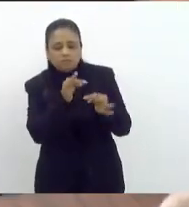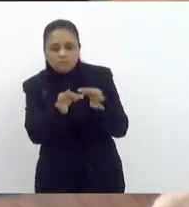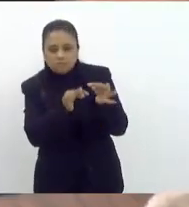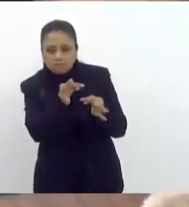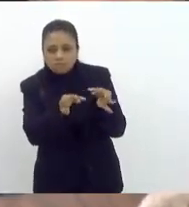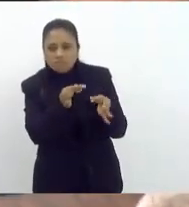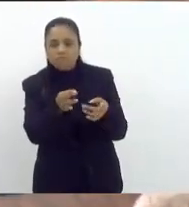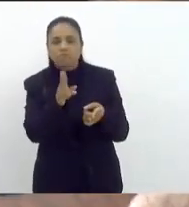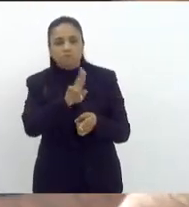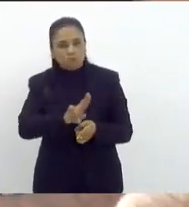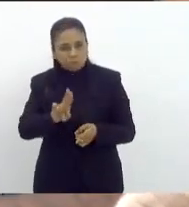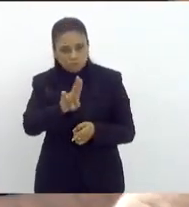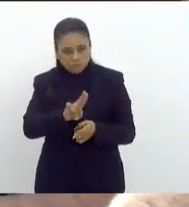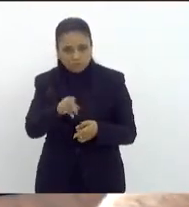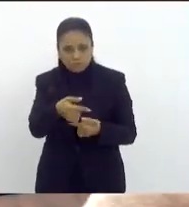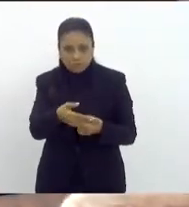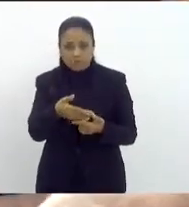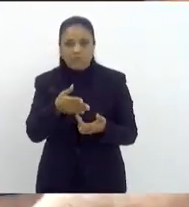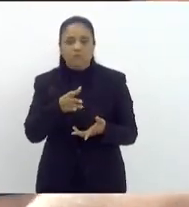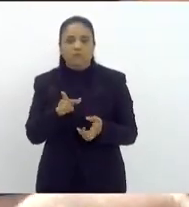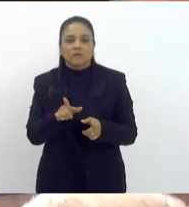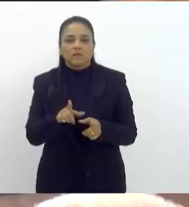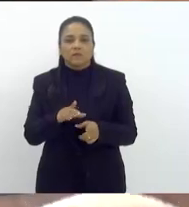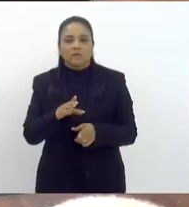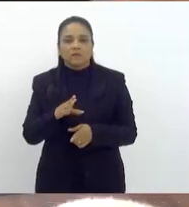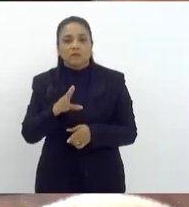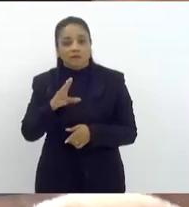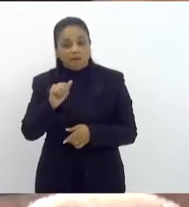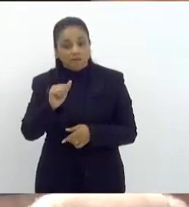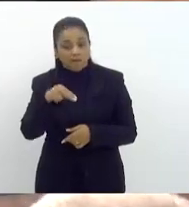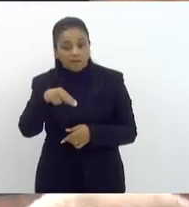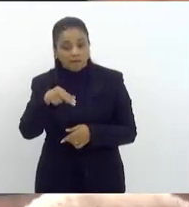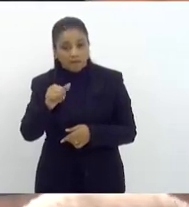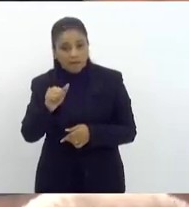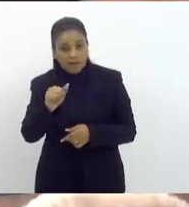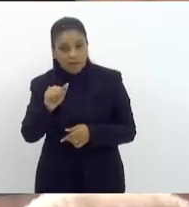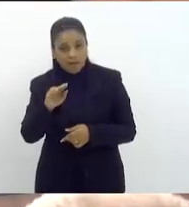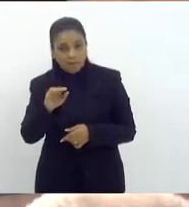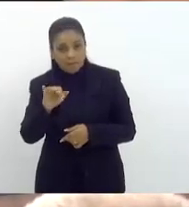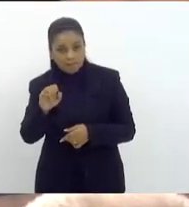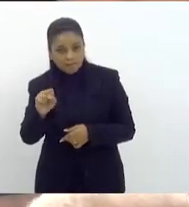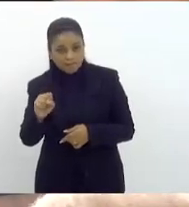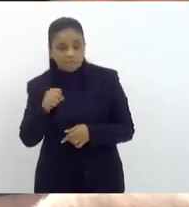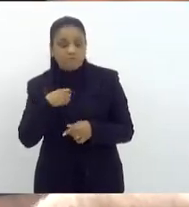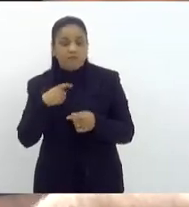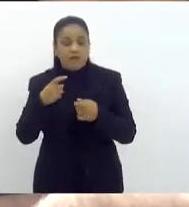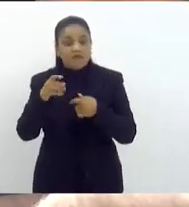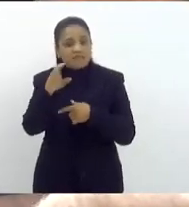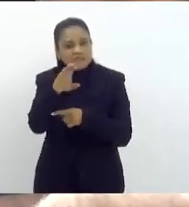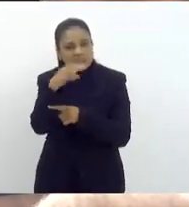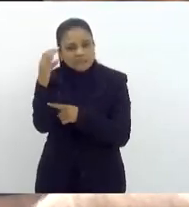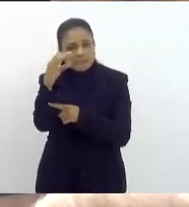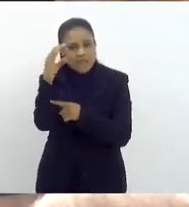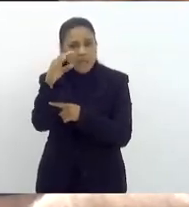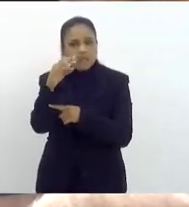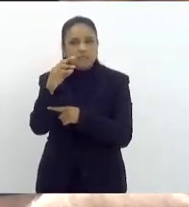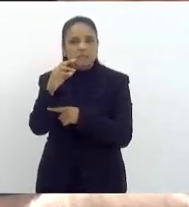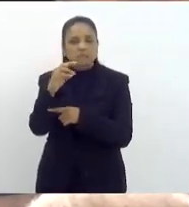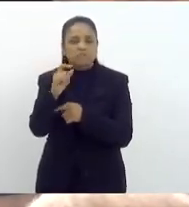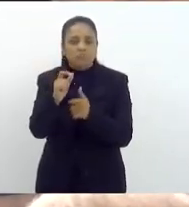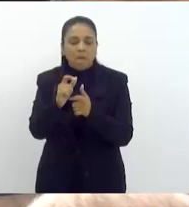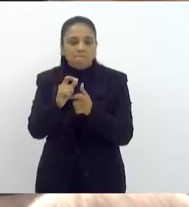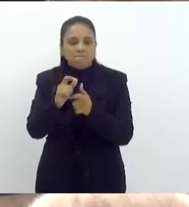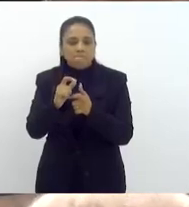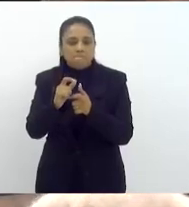eu vou utilizar aqui a Bíblia retrata que a ciência ela se multiplicaria nos últimos